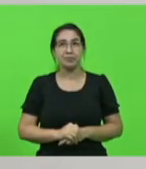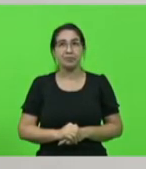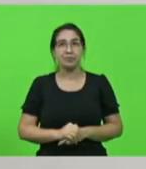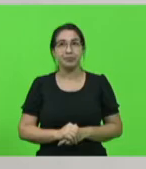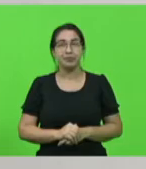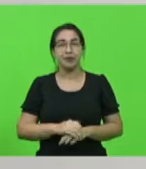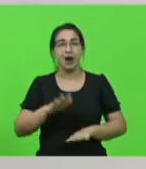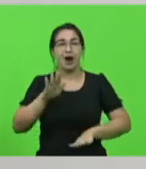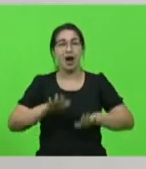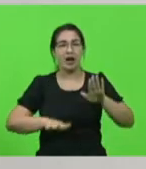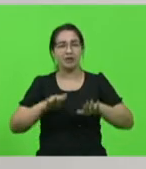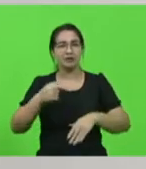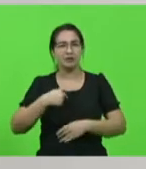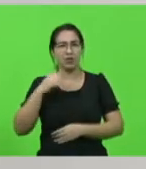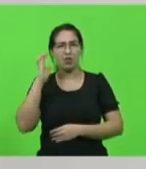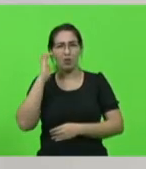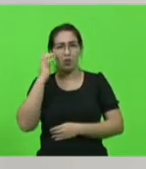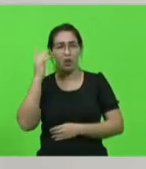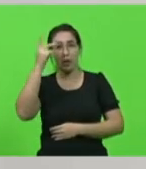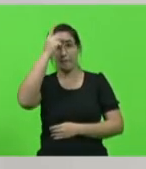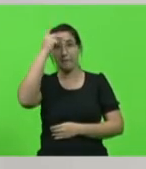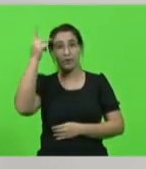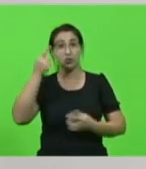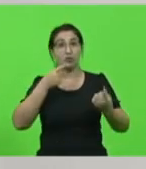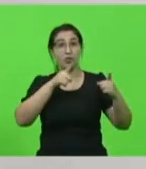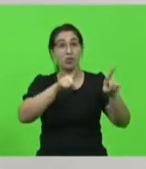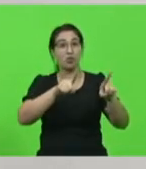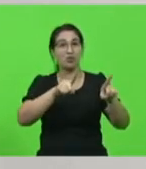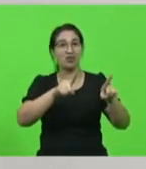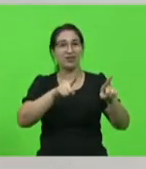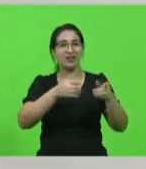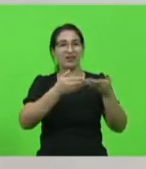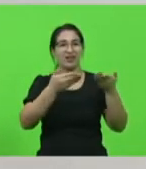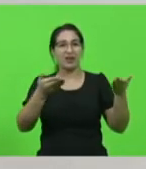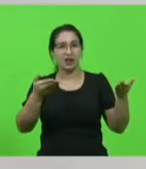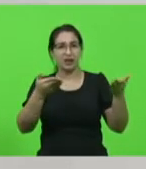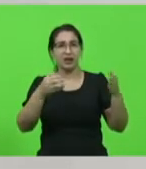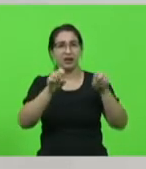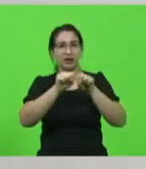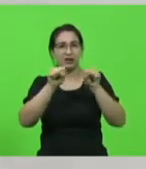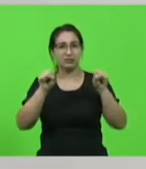Às vezes me dá essa impressão de que as pessoas estão contra que o sistema funcione.